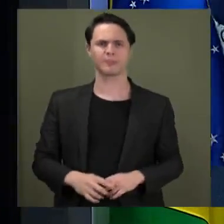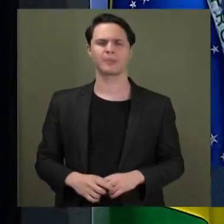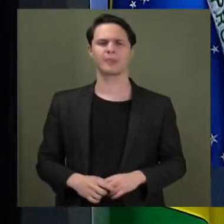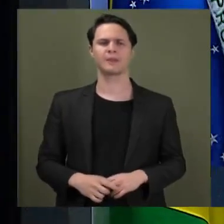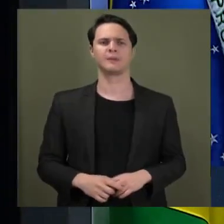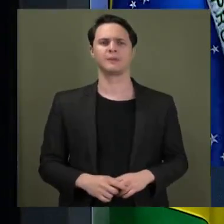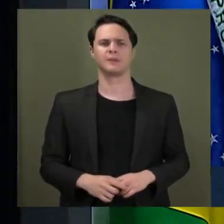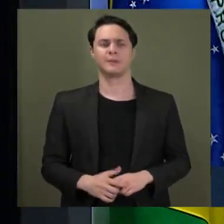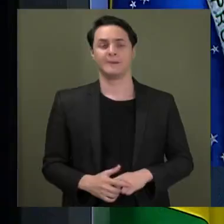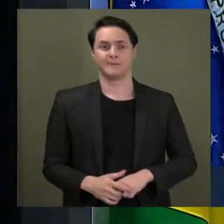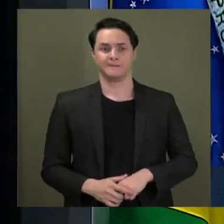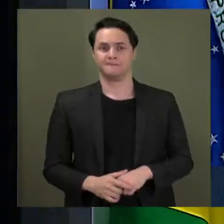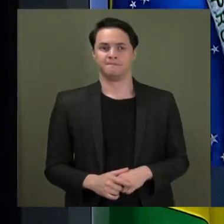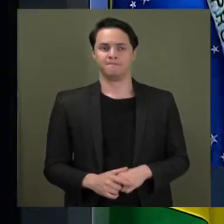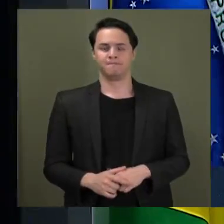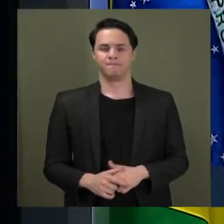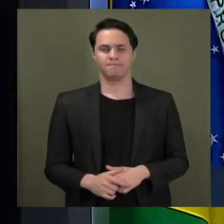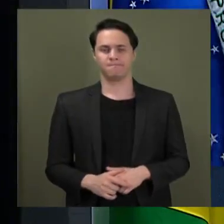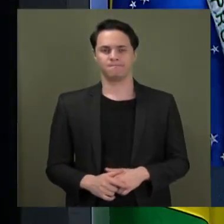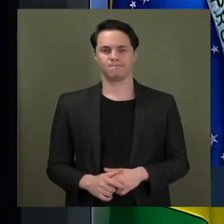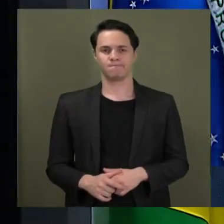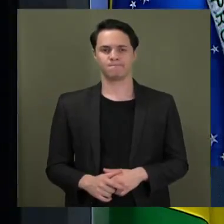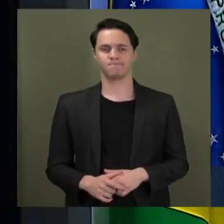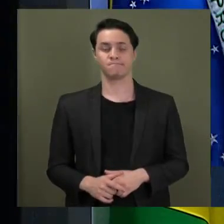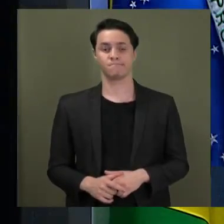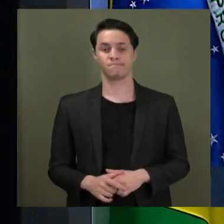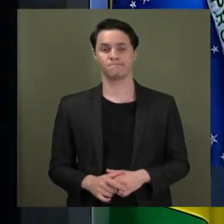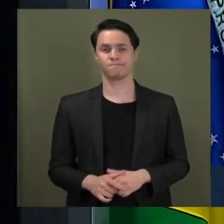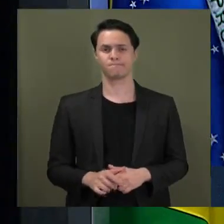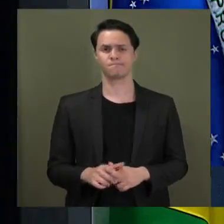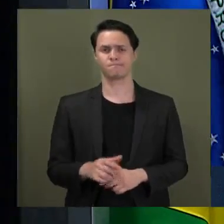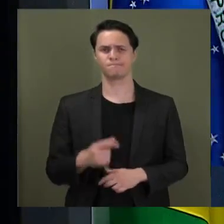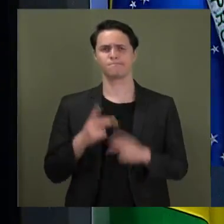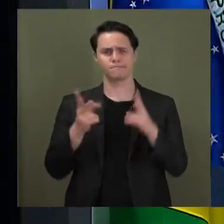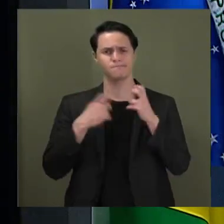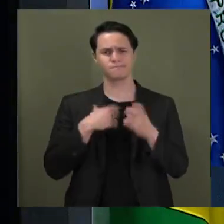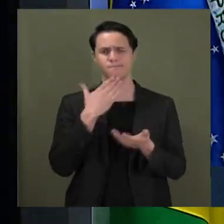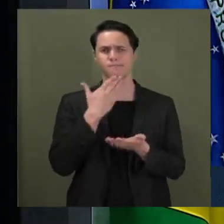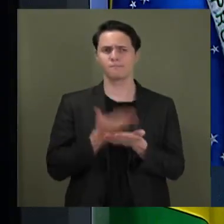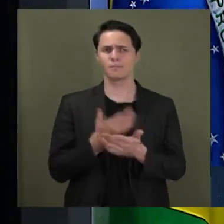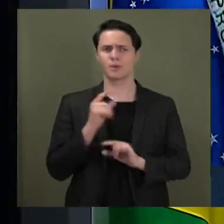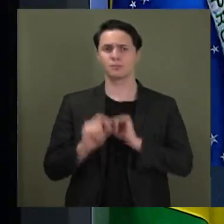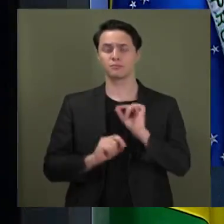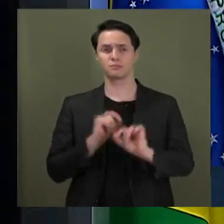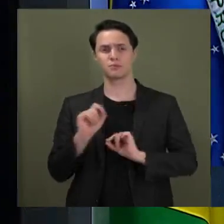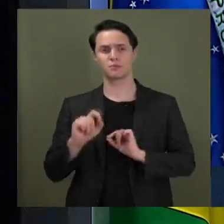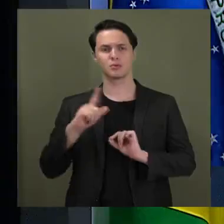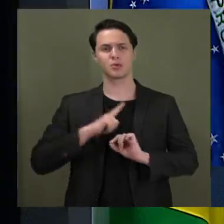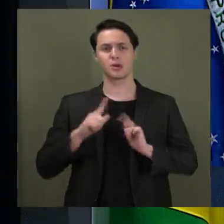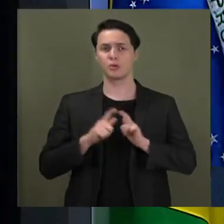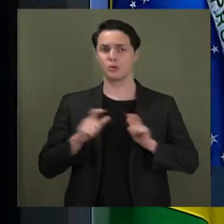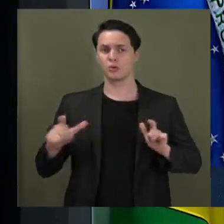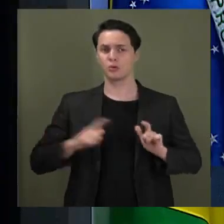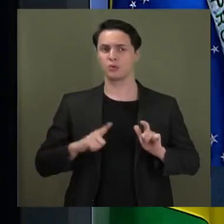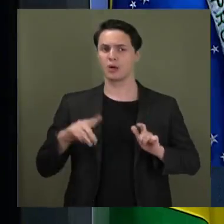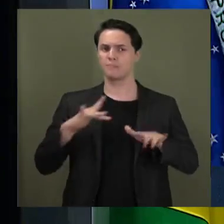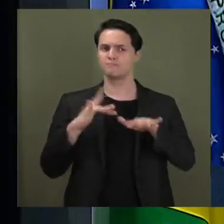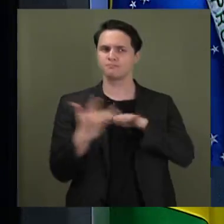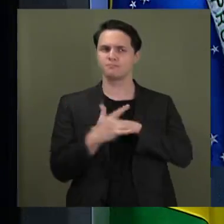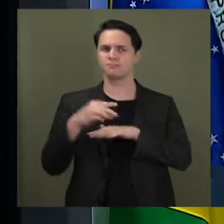É chocante o comportamento horroroso de parte expressiva da grande mídia, que